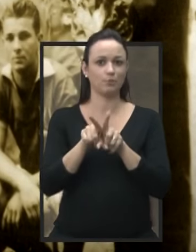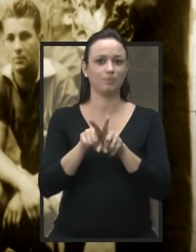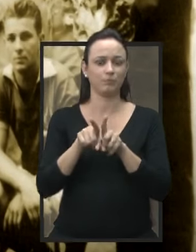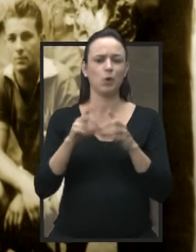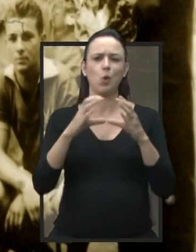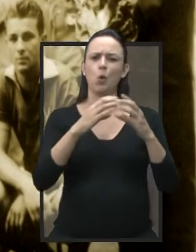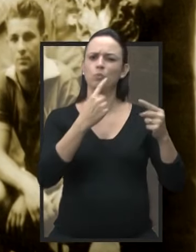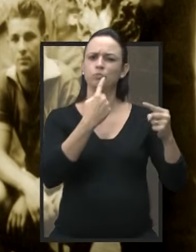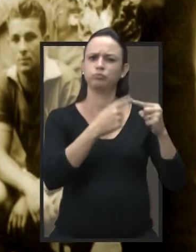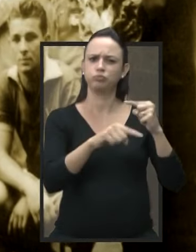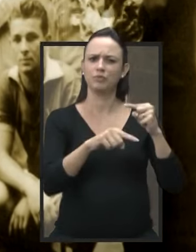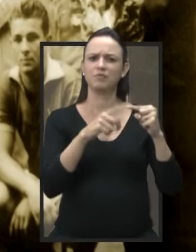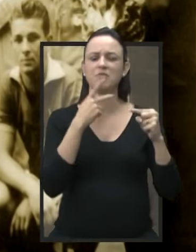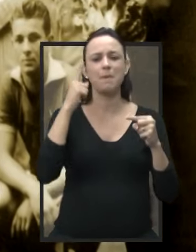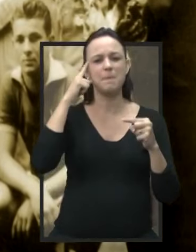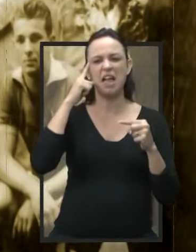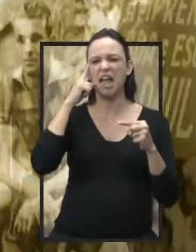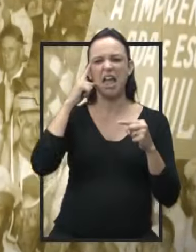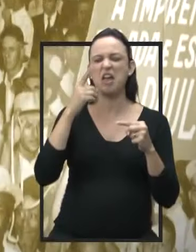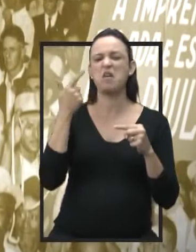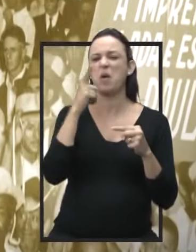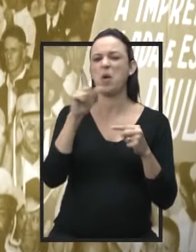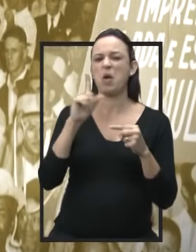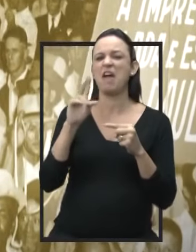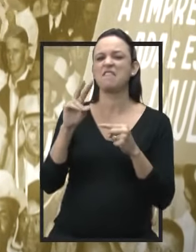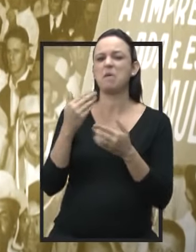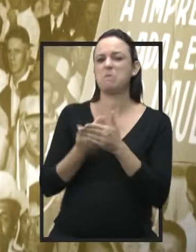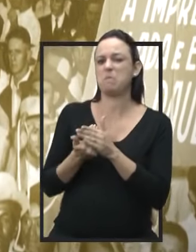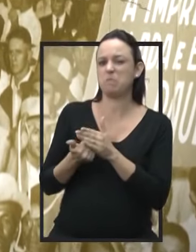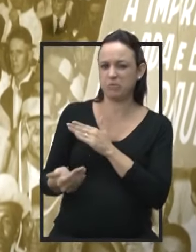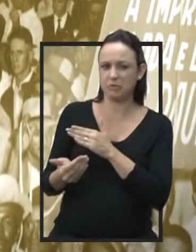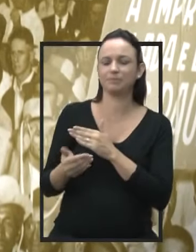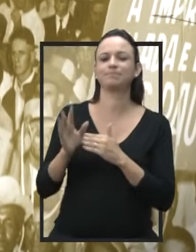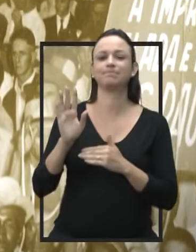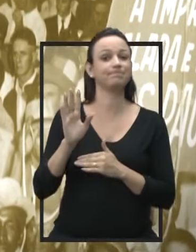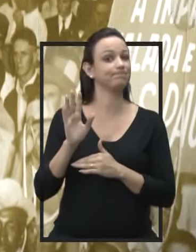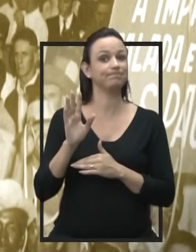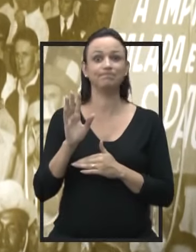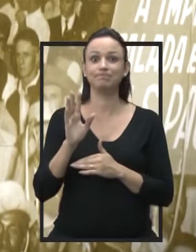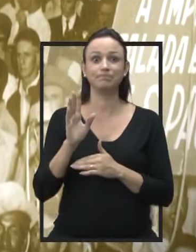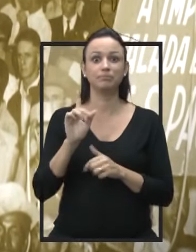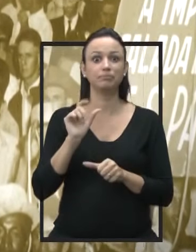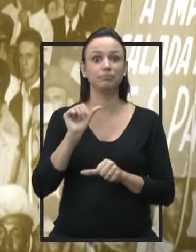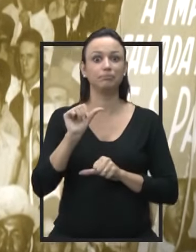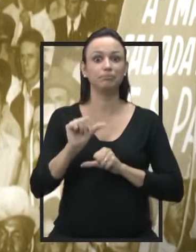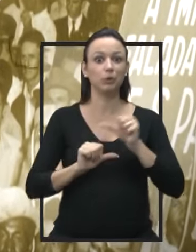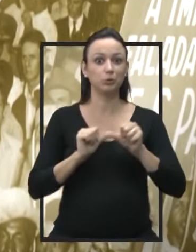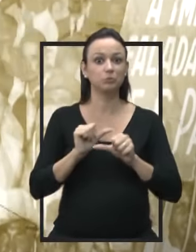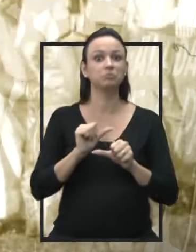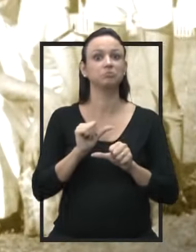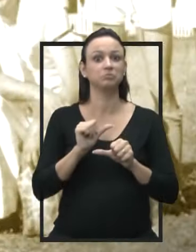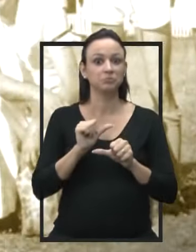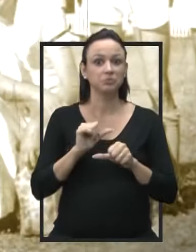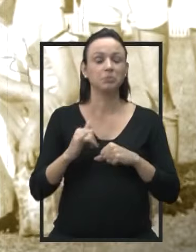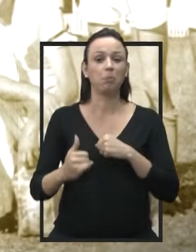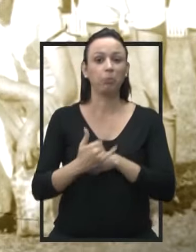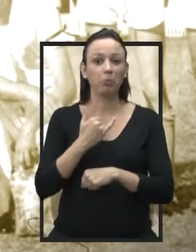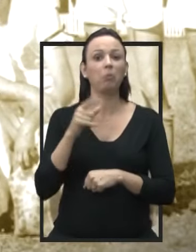e os opositores achavam que ele iria se queimar nessa nova posição, pois se enganaram totalmente.